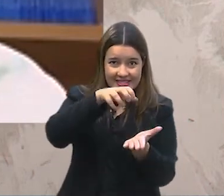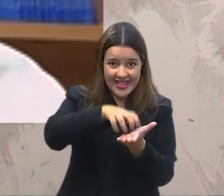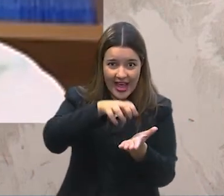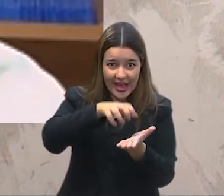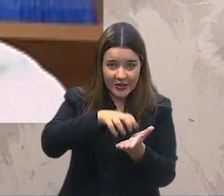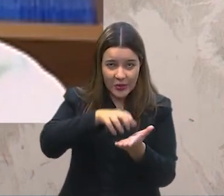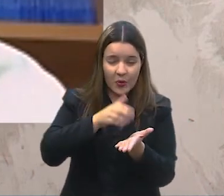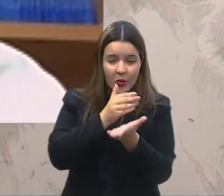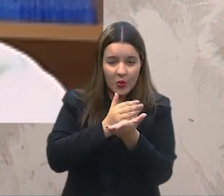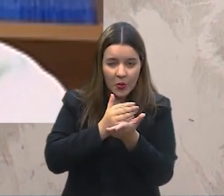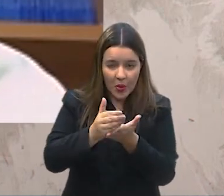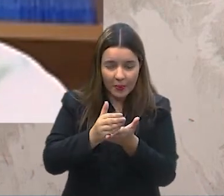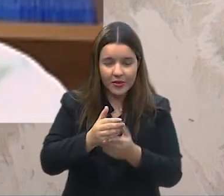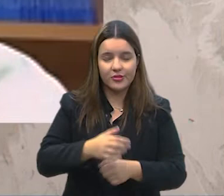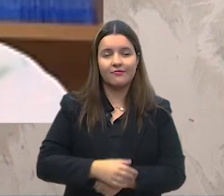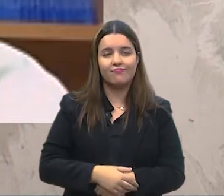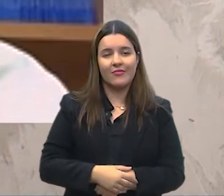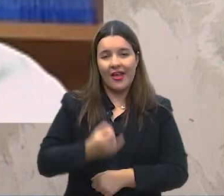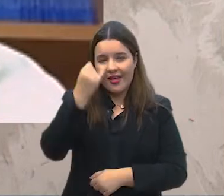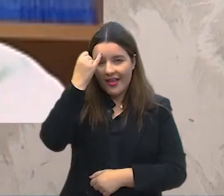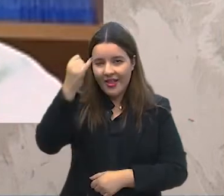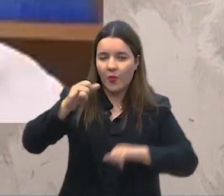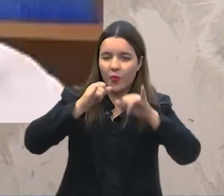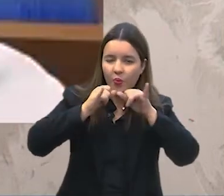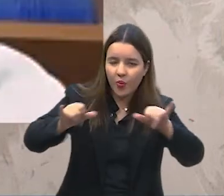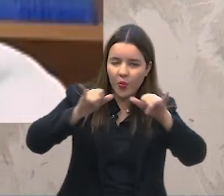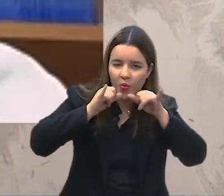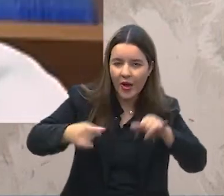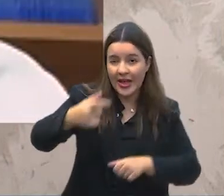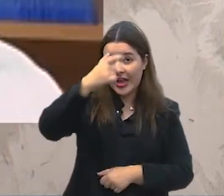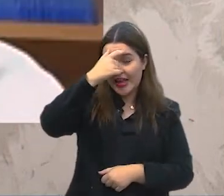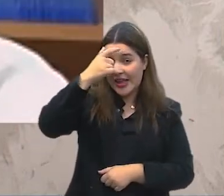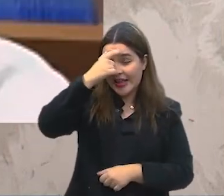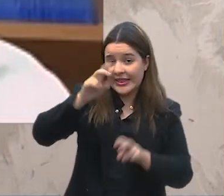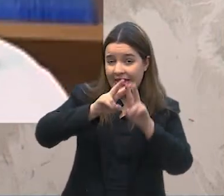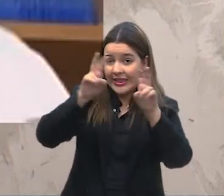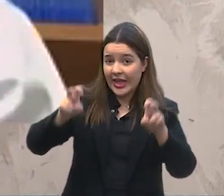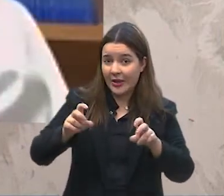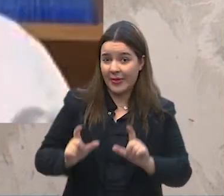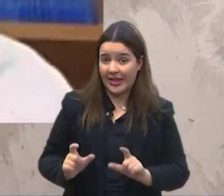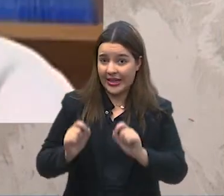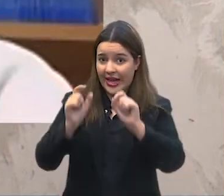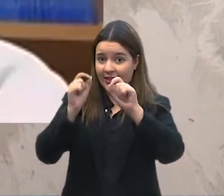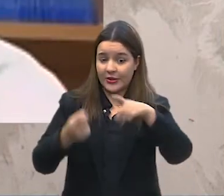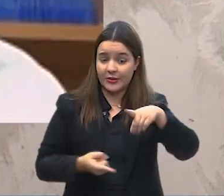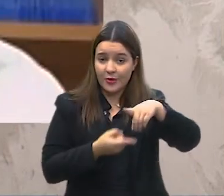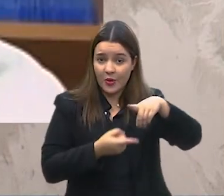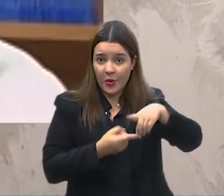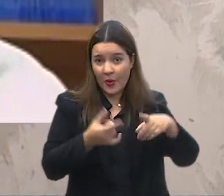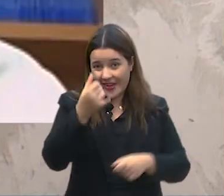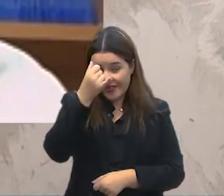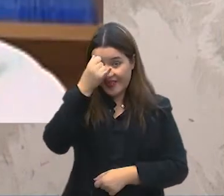praticar programas de prevenção de câncer de próstata, de mama e outros, né, na maioria dos que são preveníveis e que a